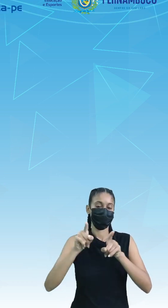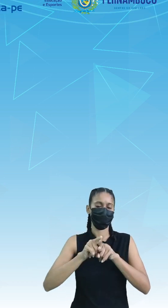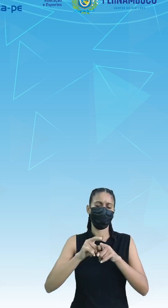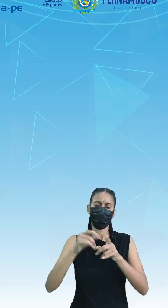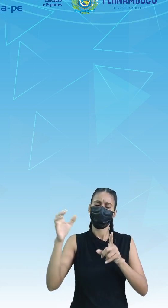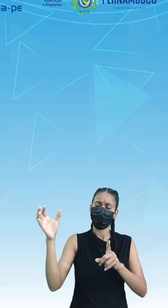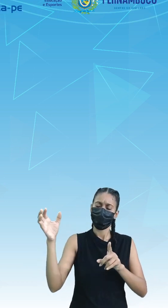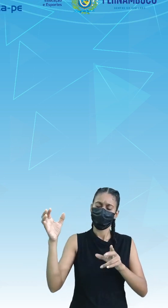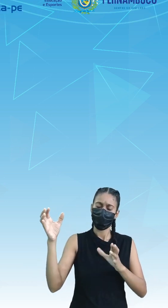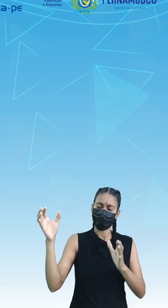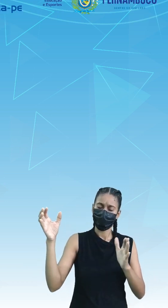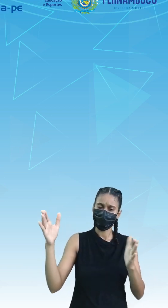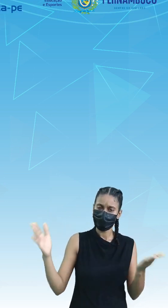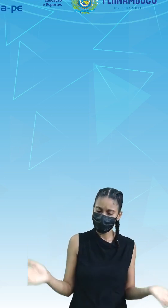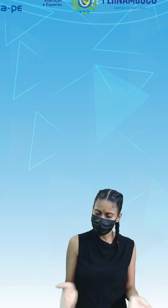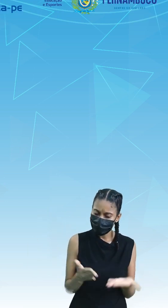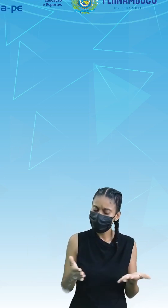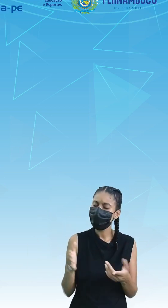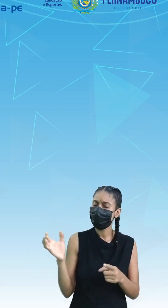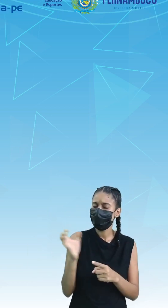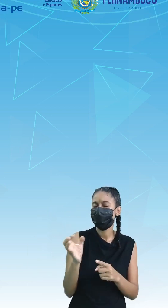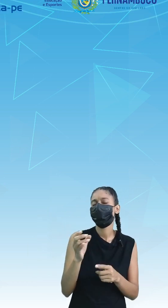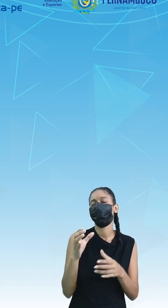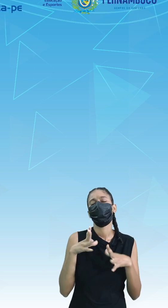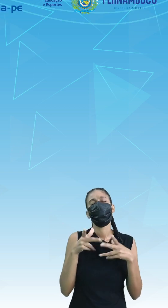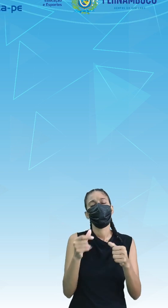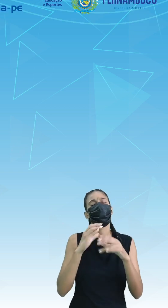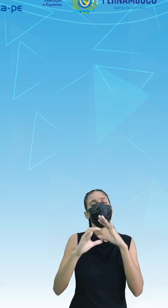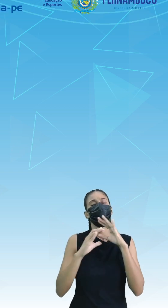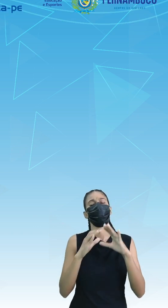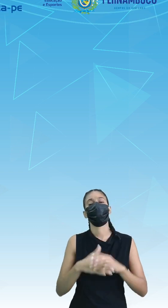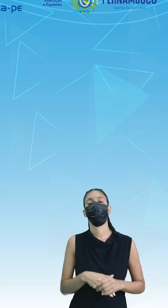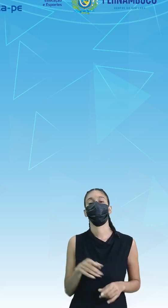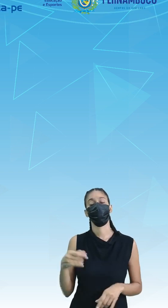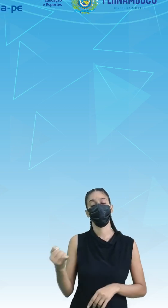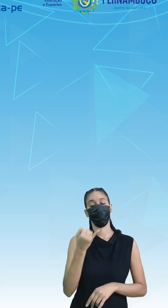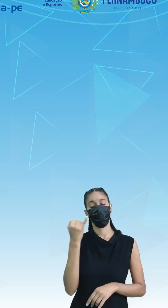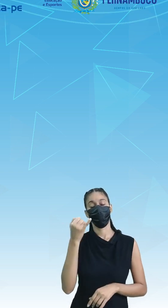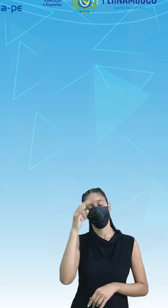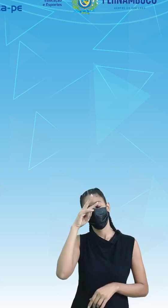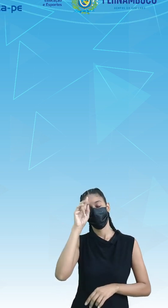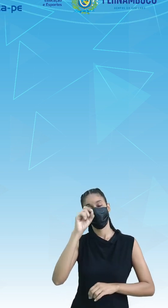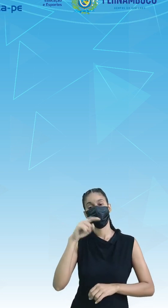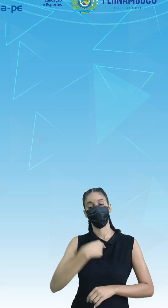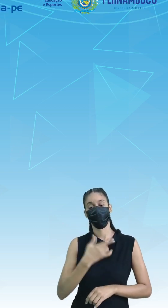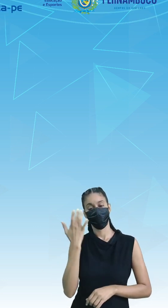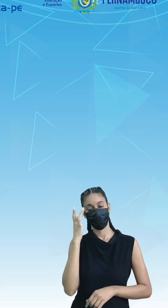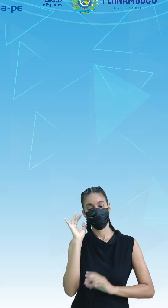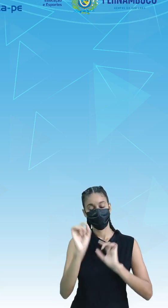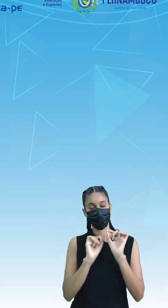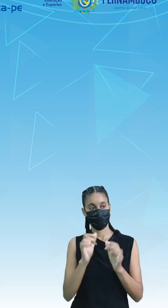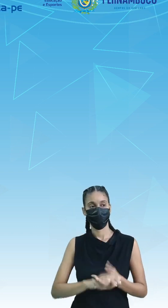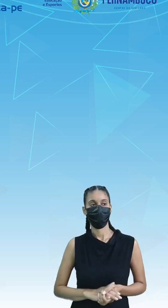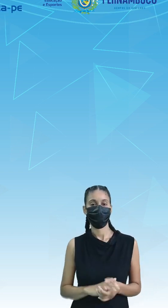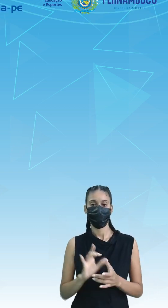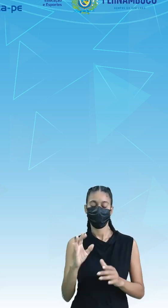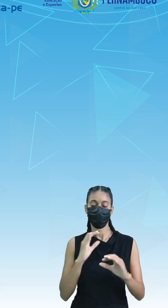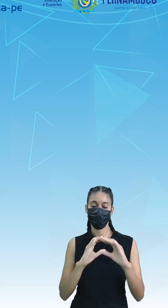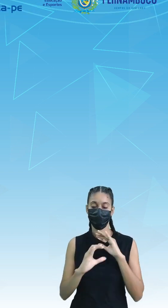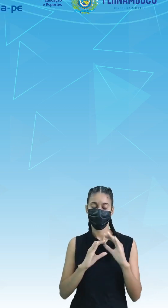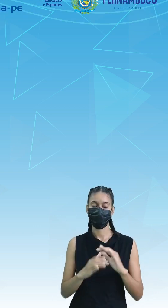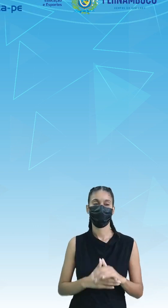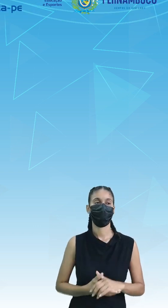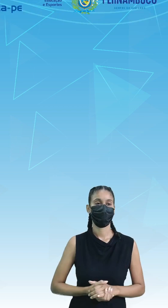comunica. É importante lembrar que muitas vezes a gente acha assim, que só se